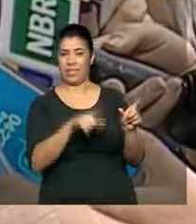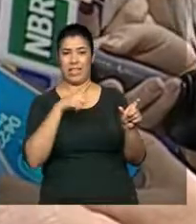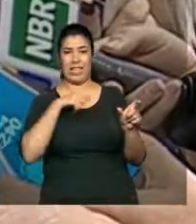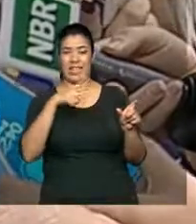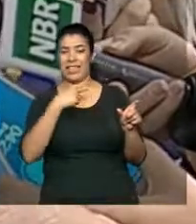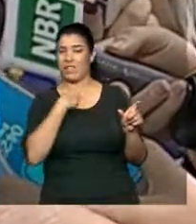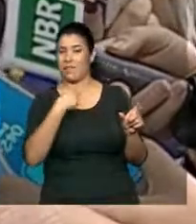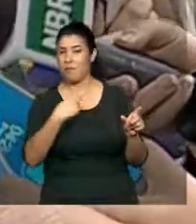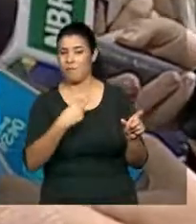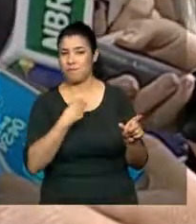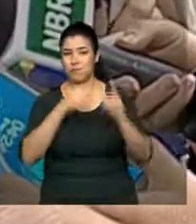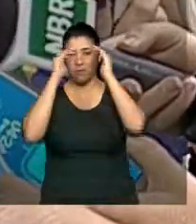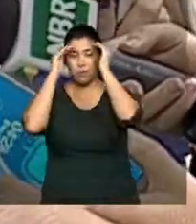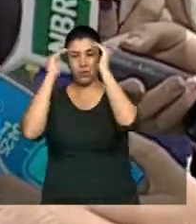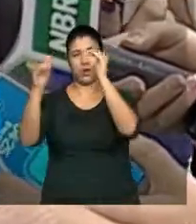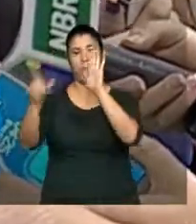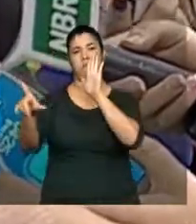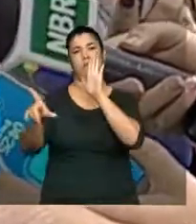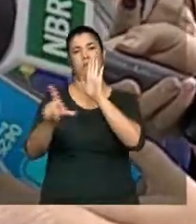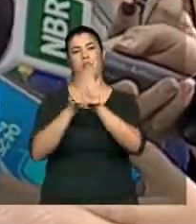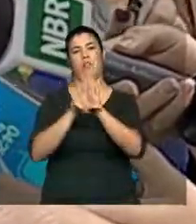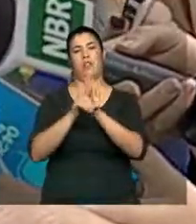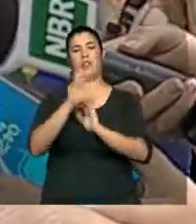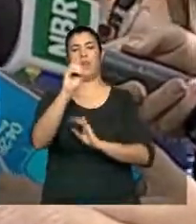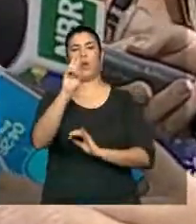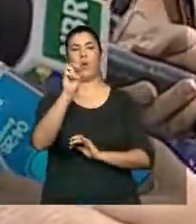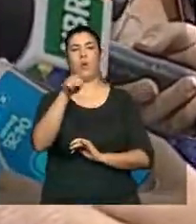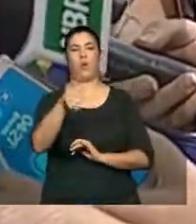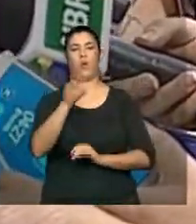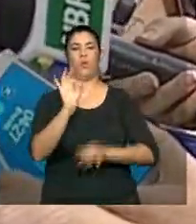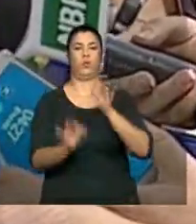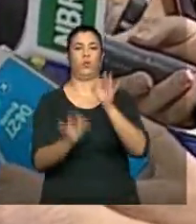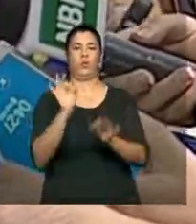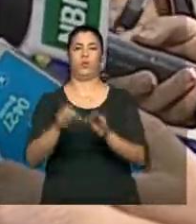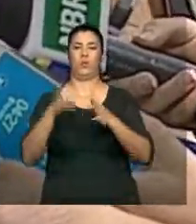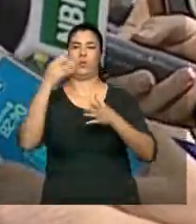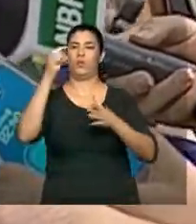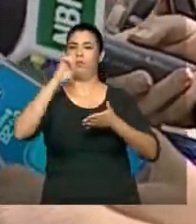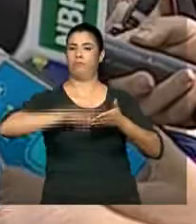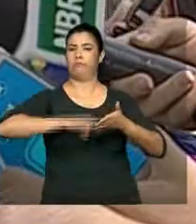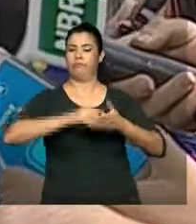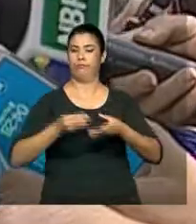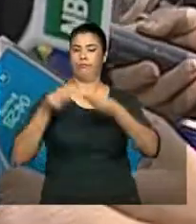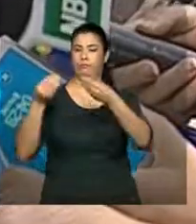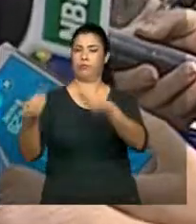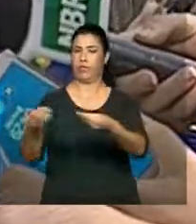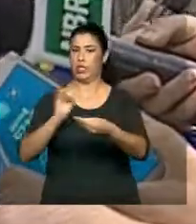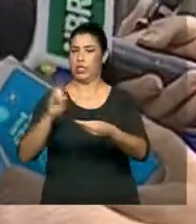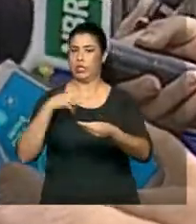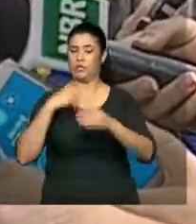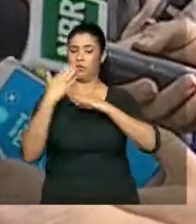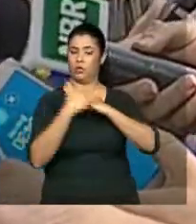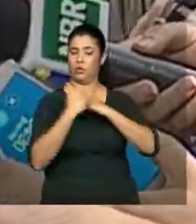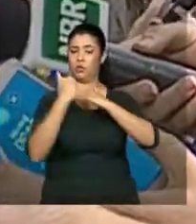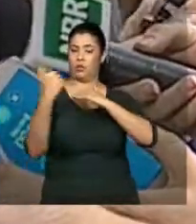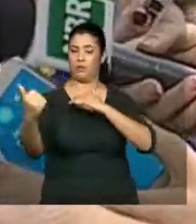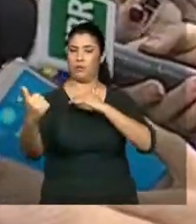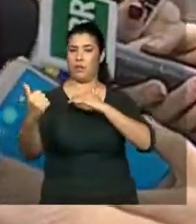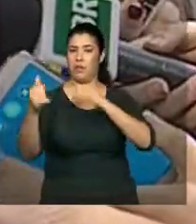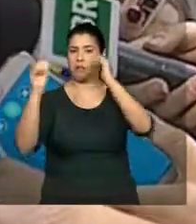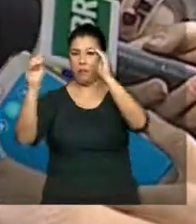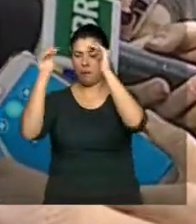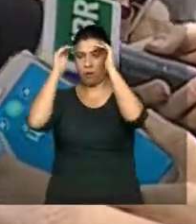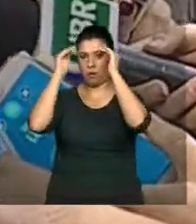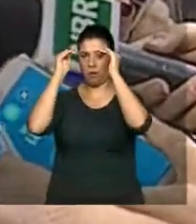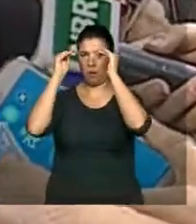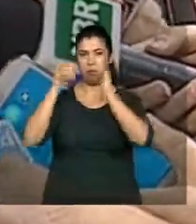ordem judicial. Isso não é prerrogativa nem responsabilidade dele. Então o conselheiro, se ele for acionado para cumprir uma ordem